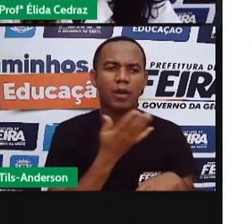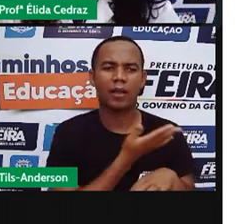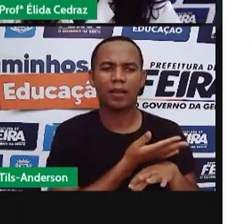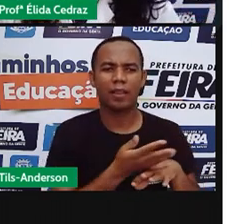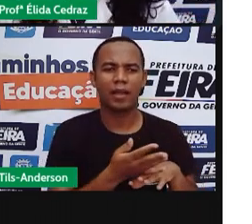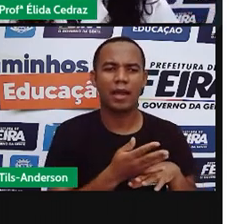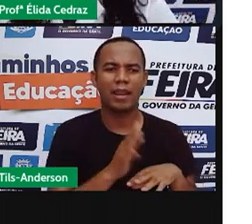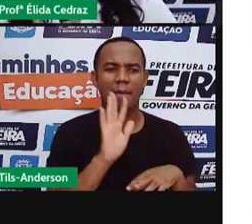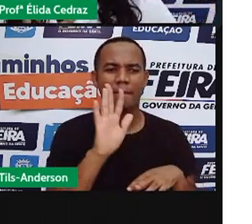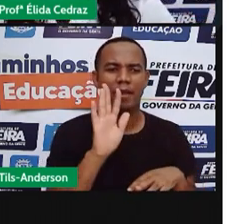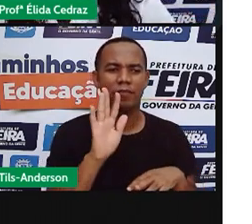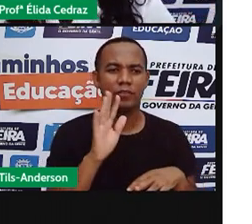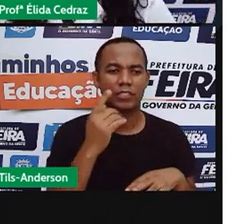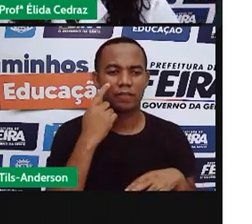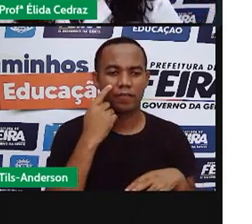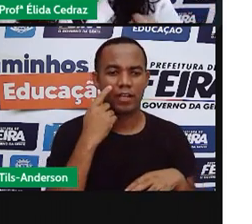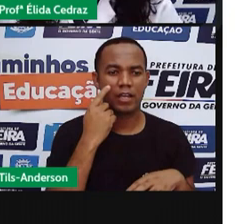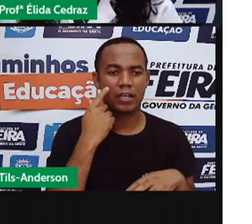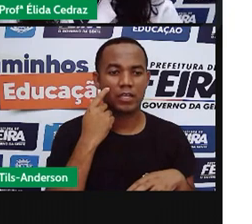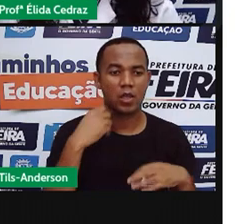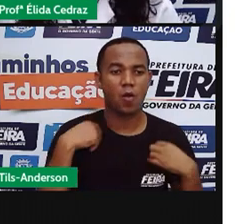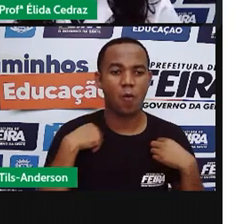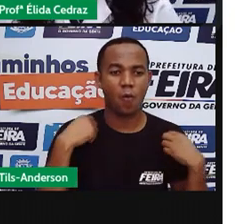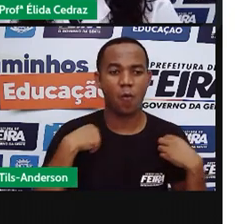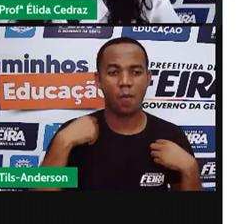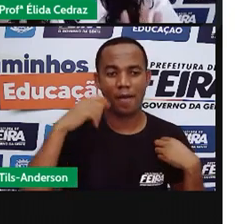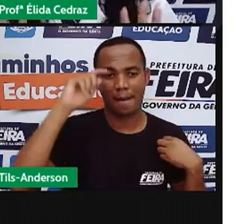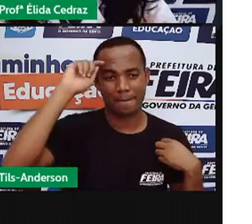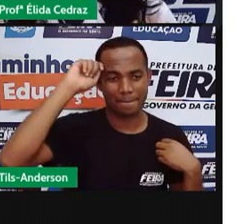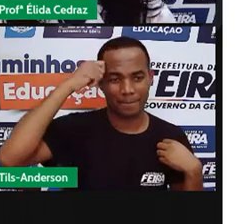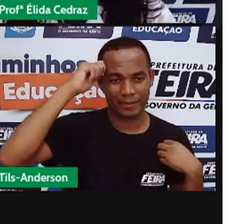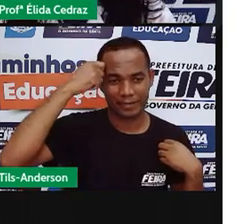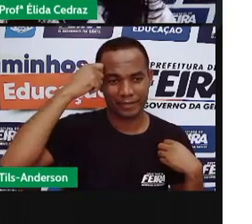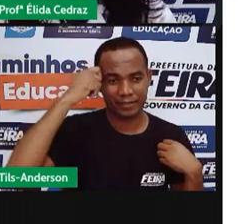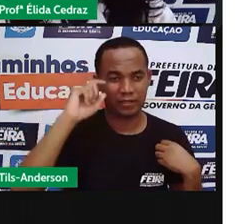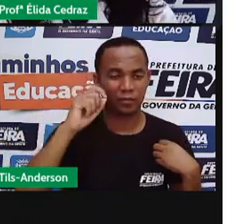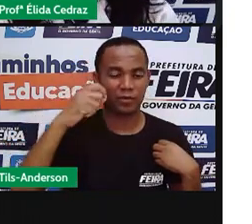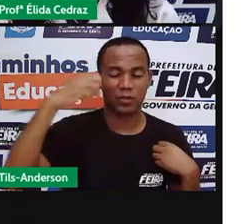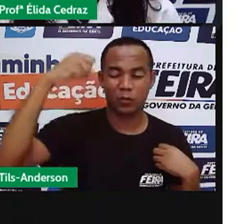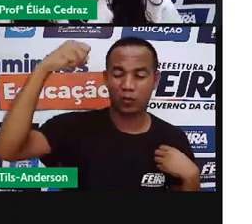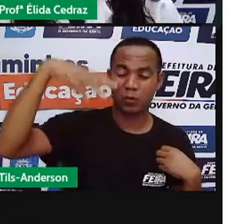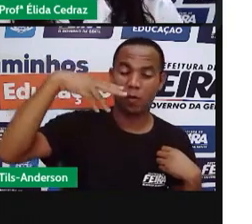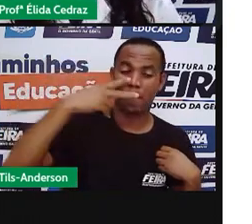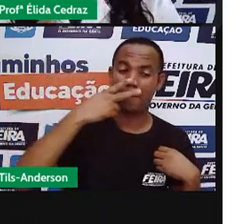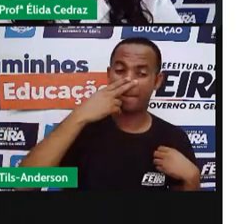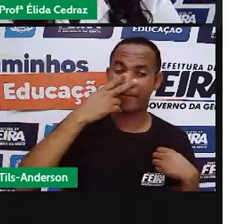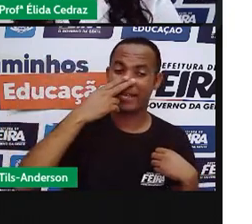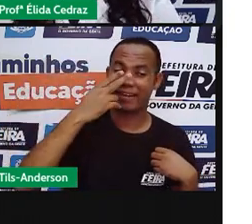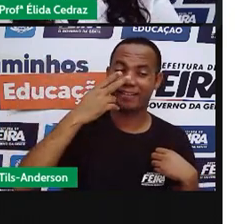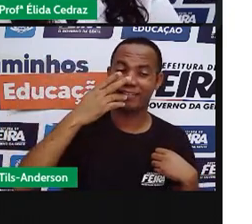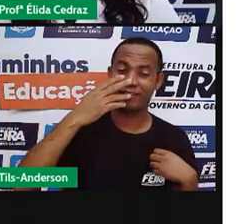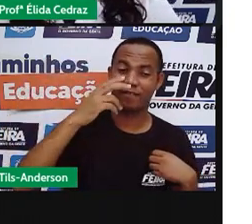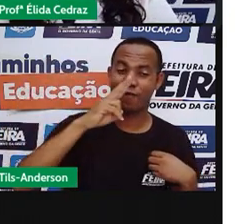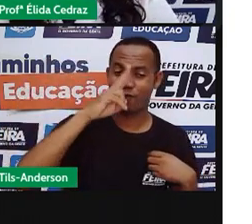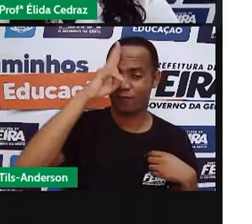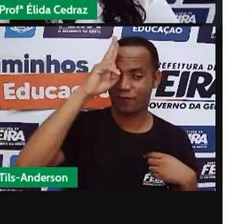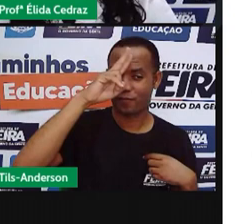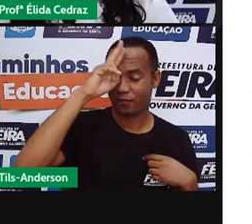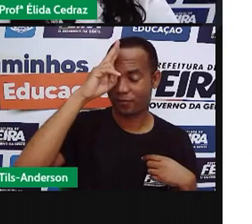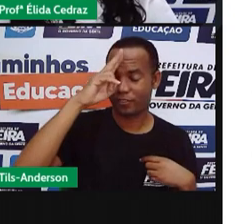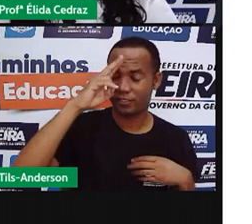com a roupa escura, azul marinho, preto, bem escura mesmo, você já reparou que parece que faz mais